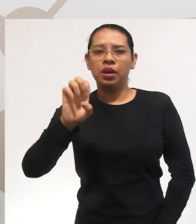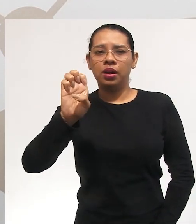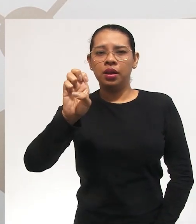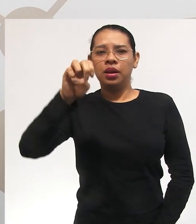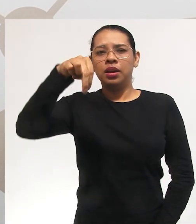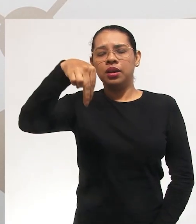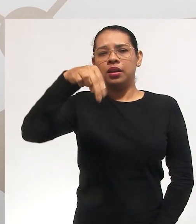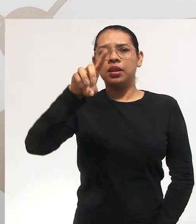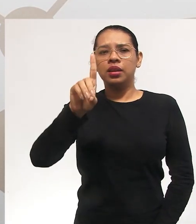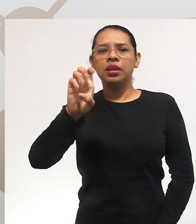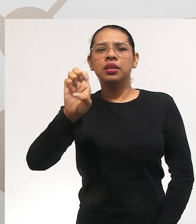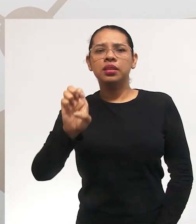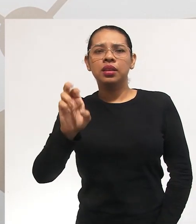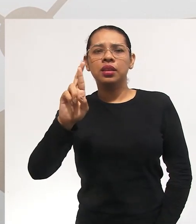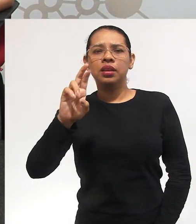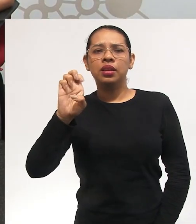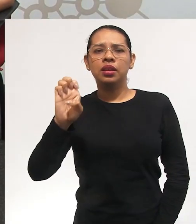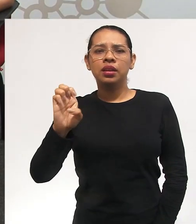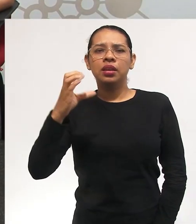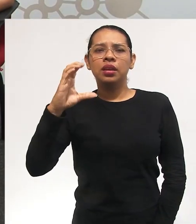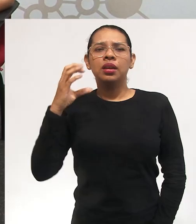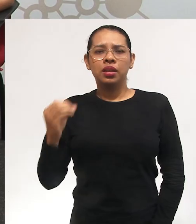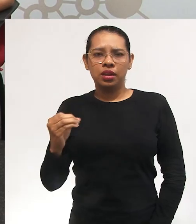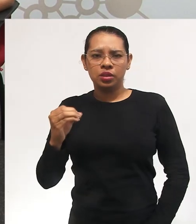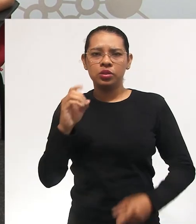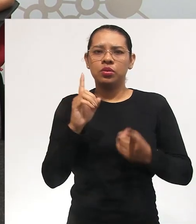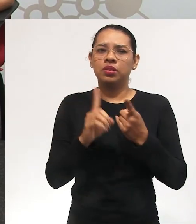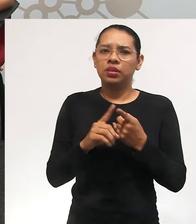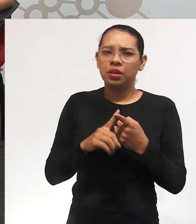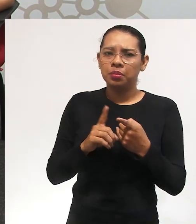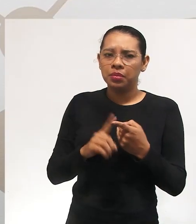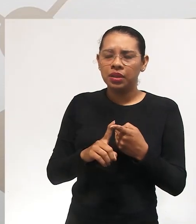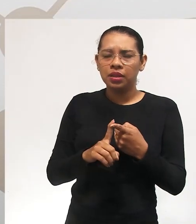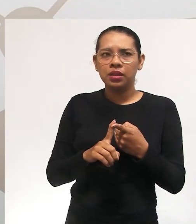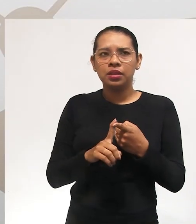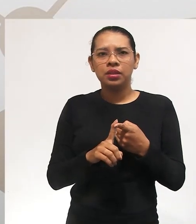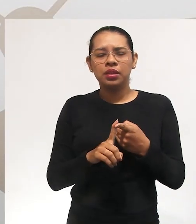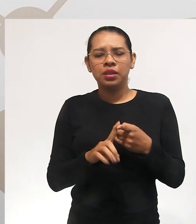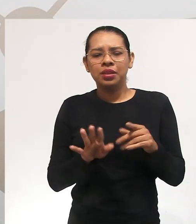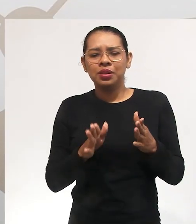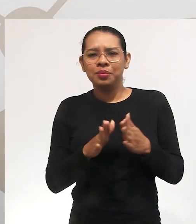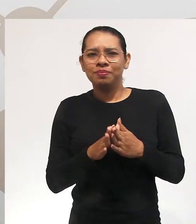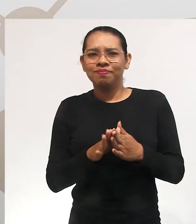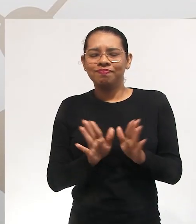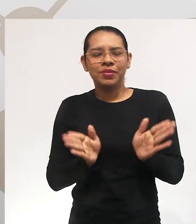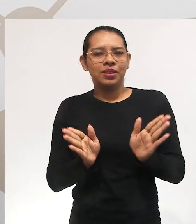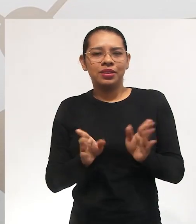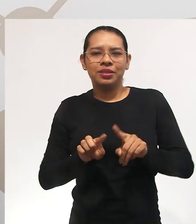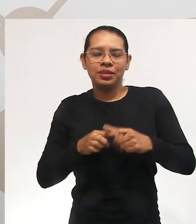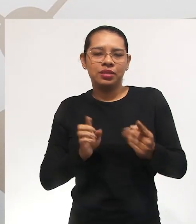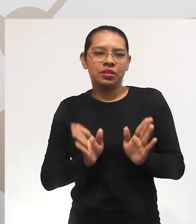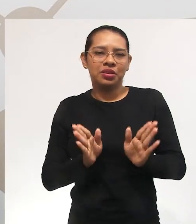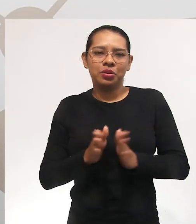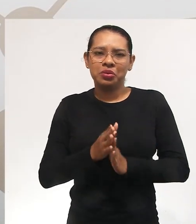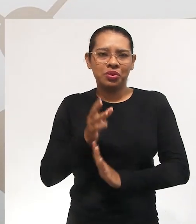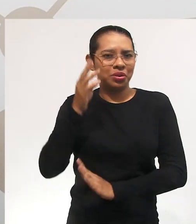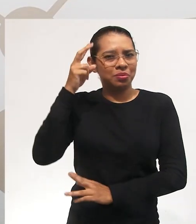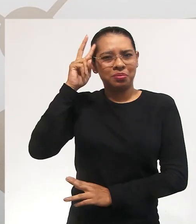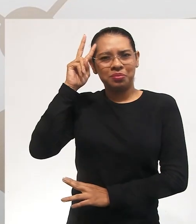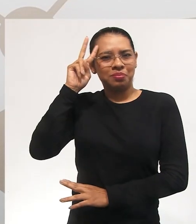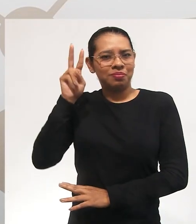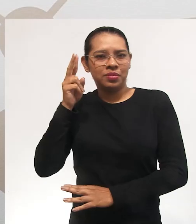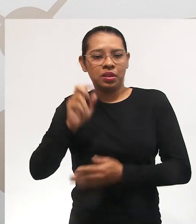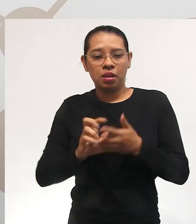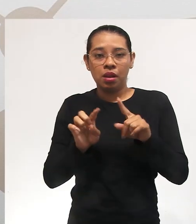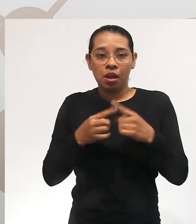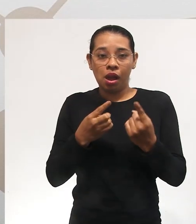vocês desculpem. Não é avenida? Não. É para me reportar a rua, avenida, travessa. E aí eu lembro quando mudou os